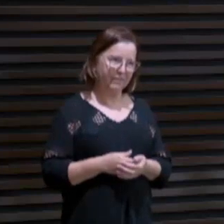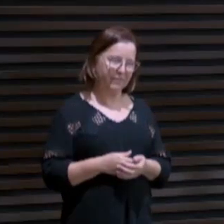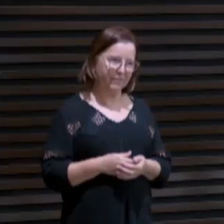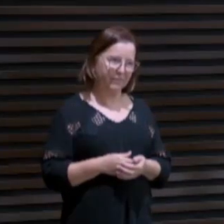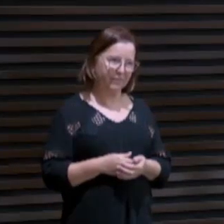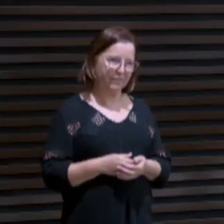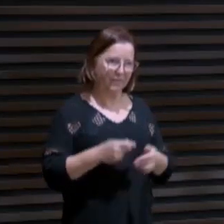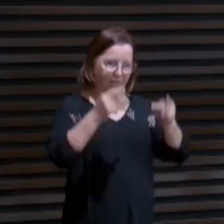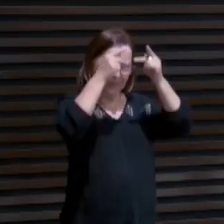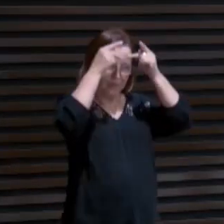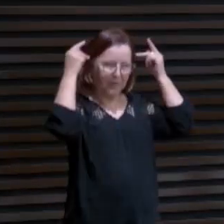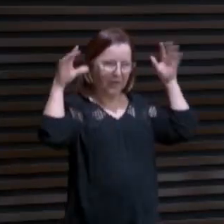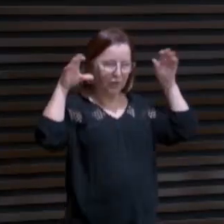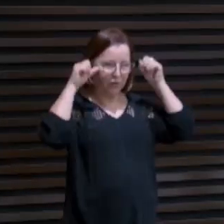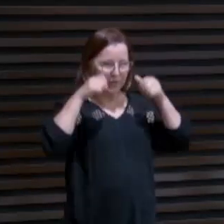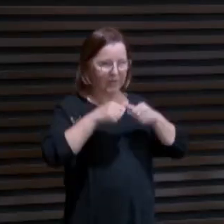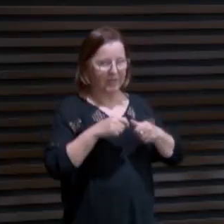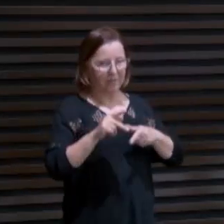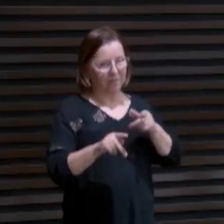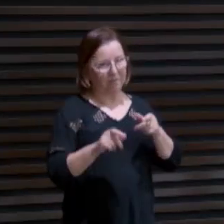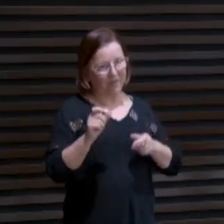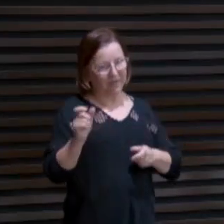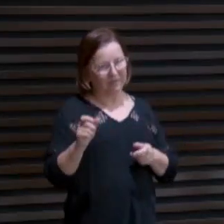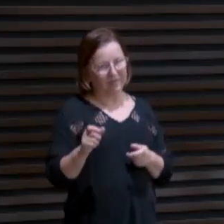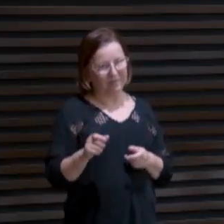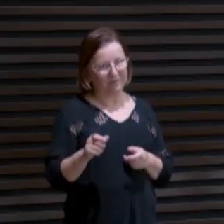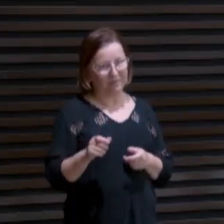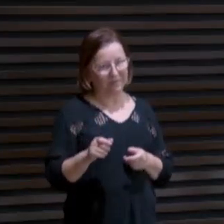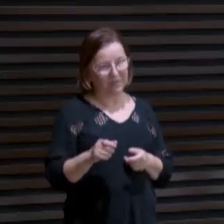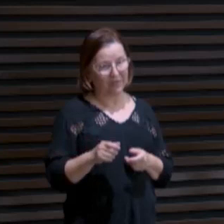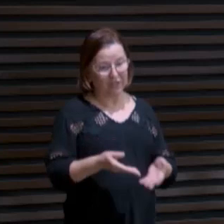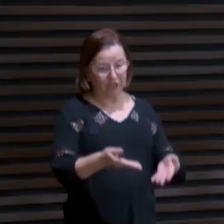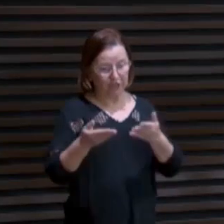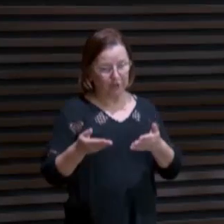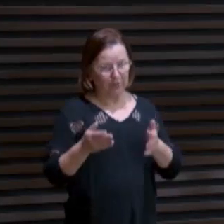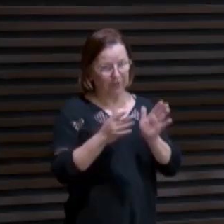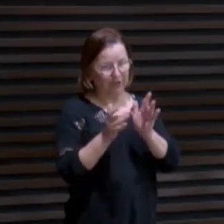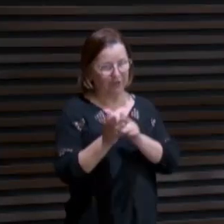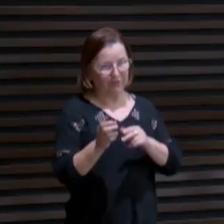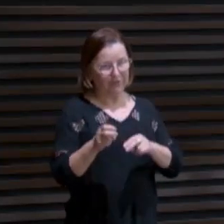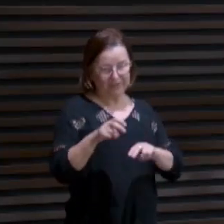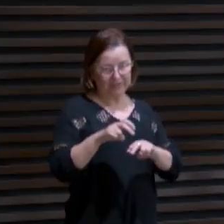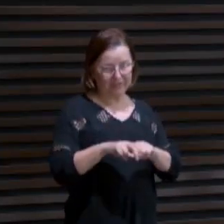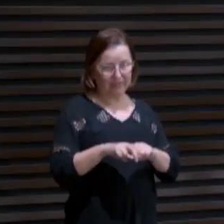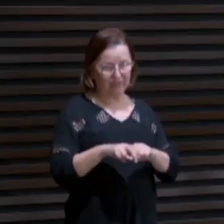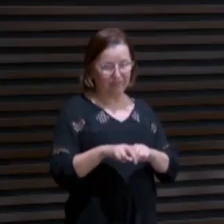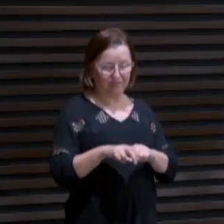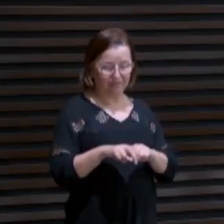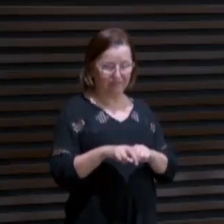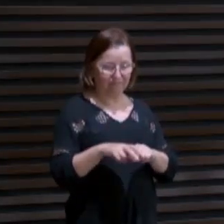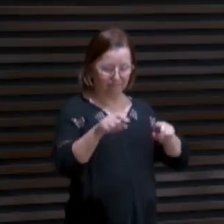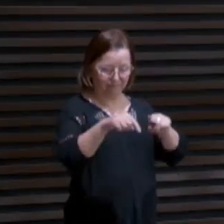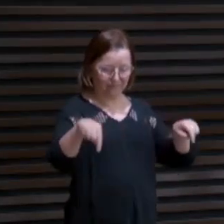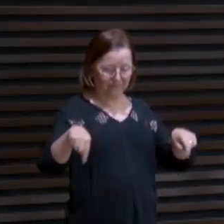Ouvindo Pilatos estas palavras, trouxe Jesus para fora e sentou-se no tribunal, no lugar chamado Pavimento,